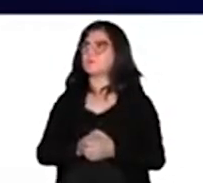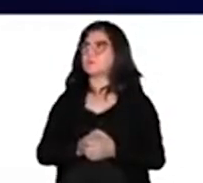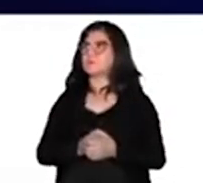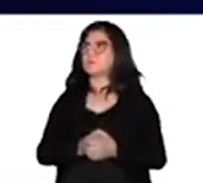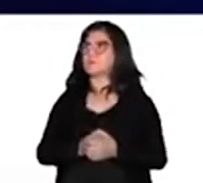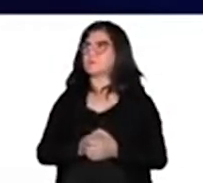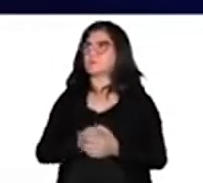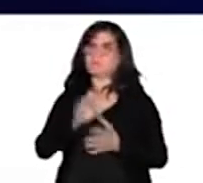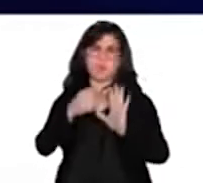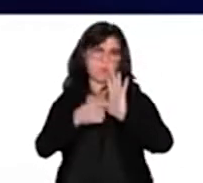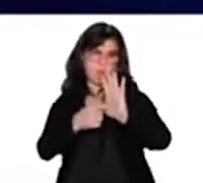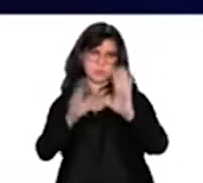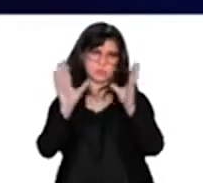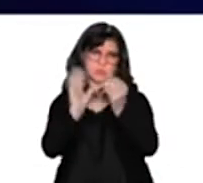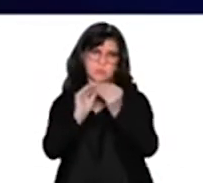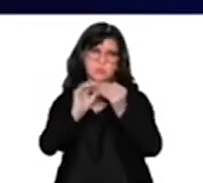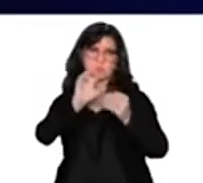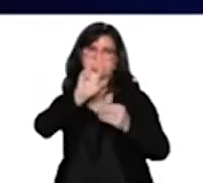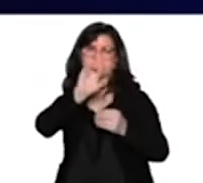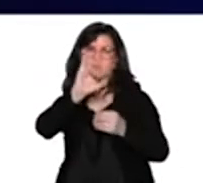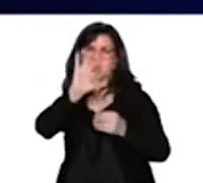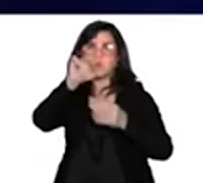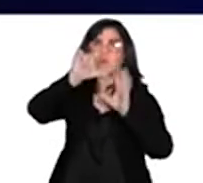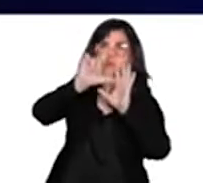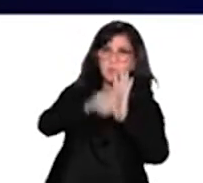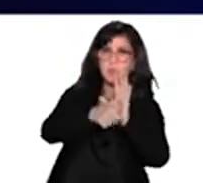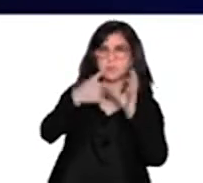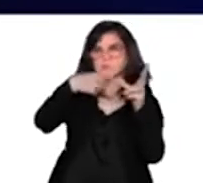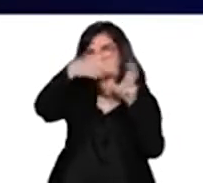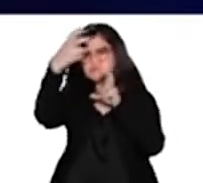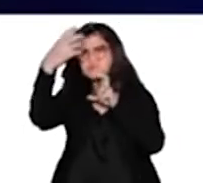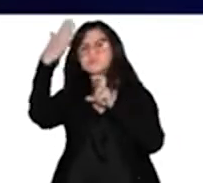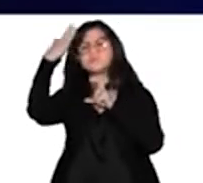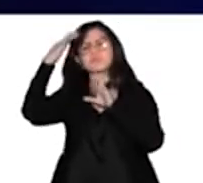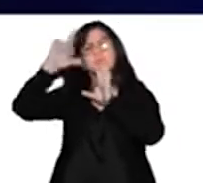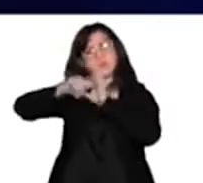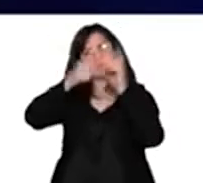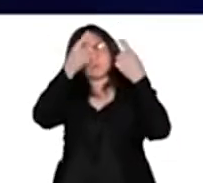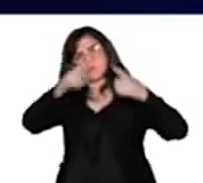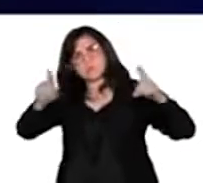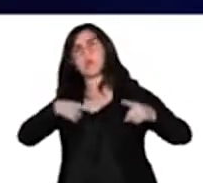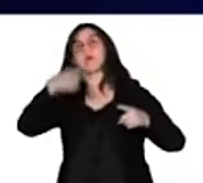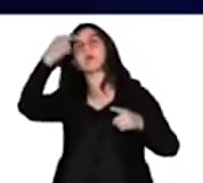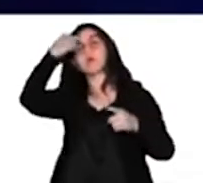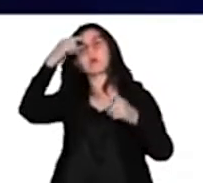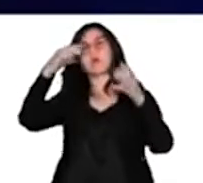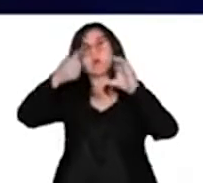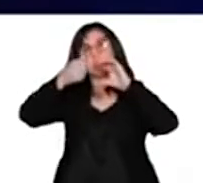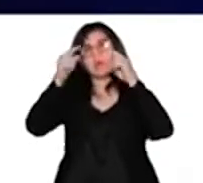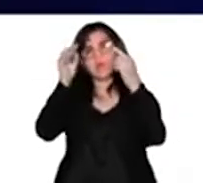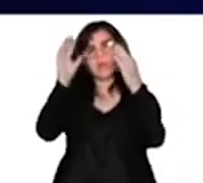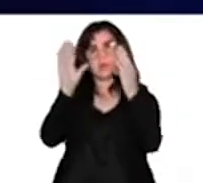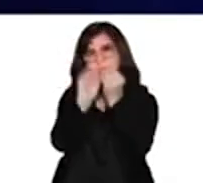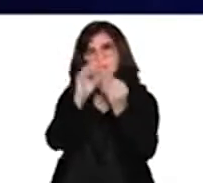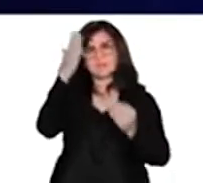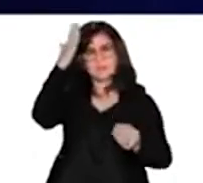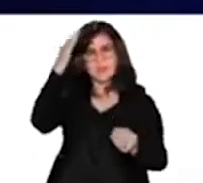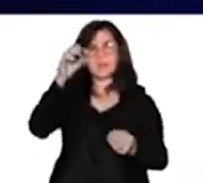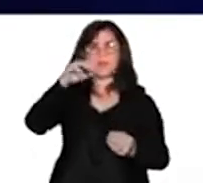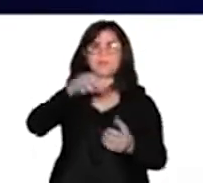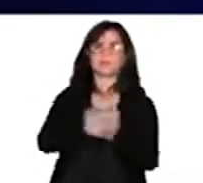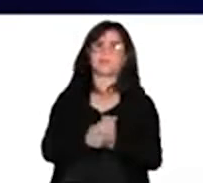continuar tocando, só vou mostrar o ritmo para vocês reconhecerem. Depois, quando eu estiver tocando a obra inteira, vocês vão ver, essa aqui é a milonga, essa aqui é a vaneira, enfim.